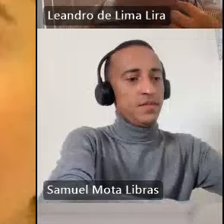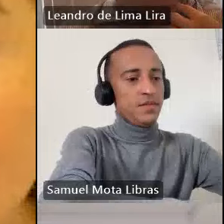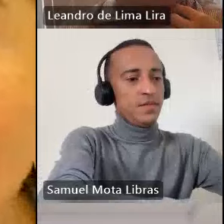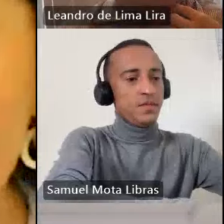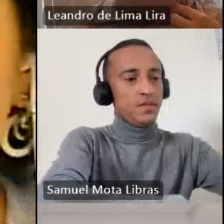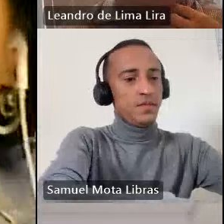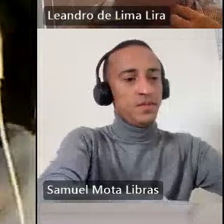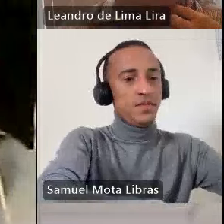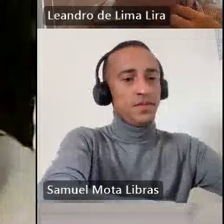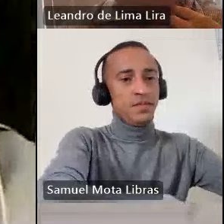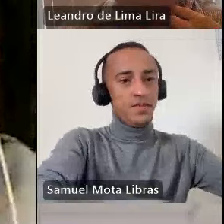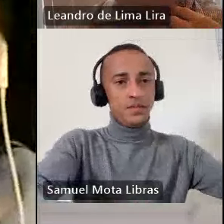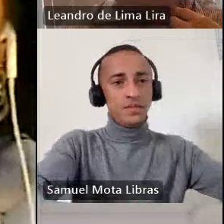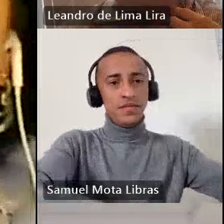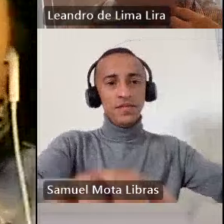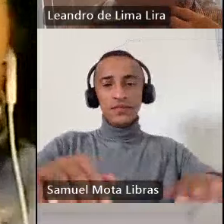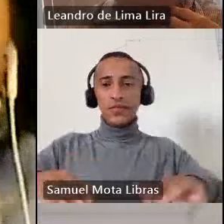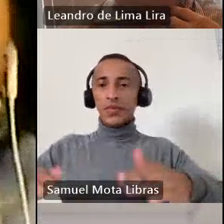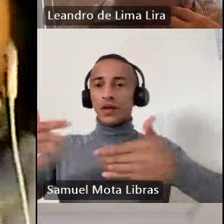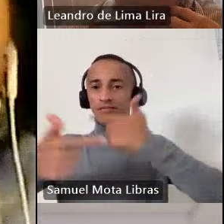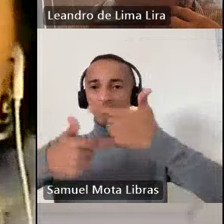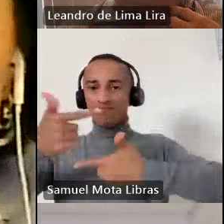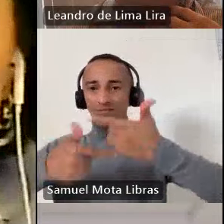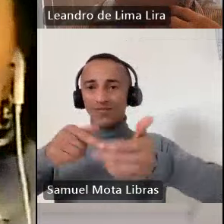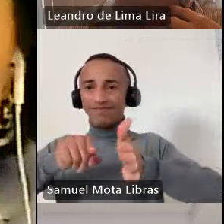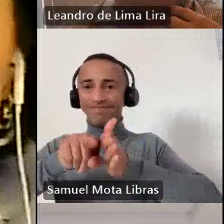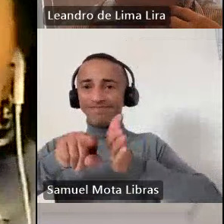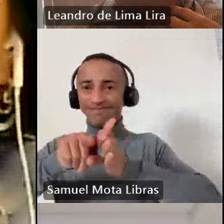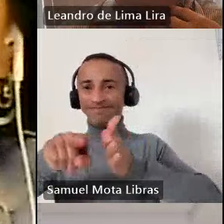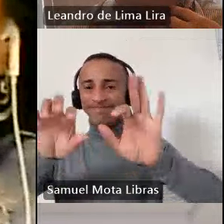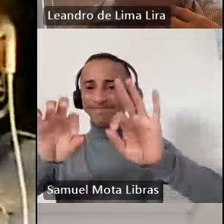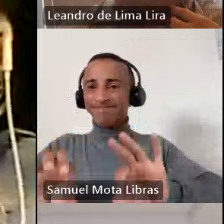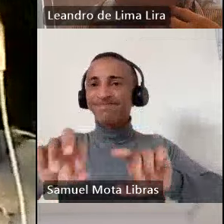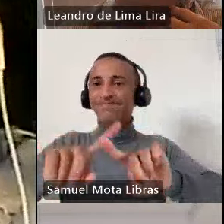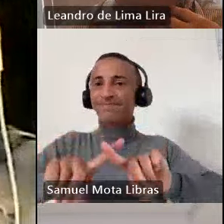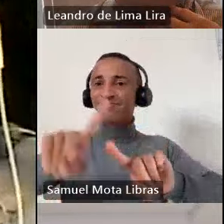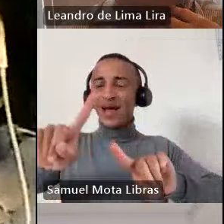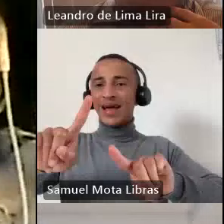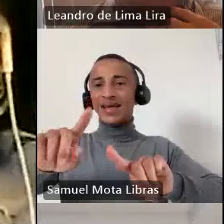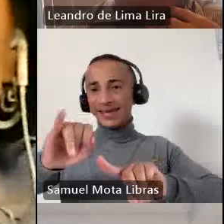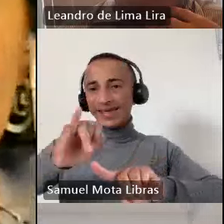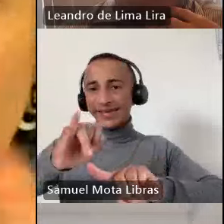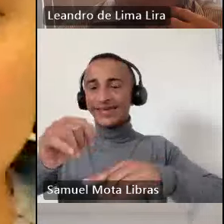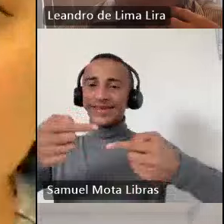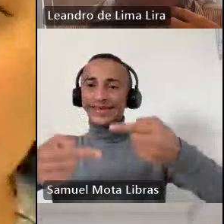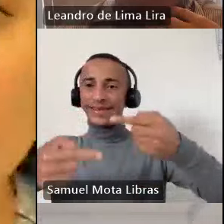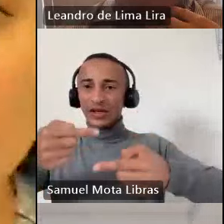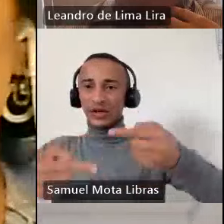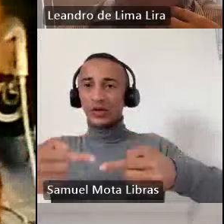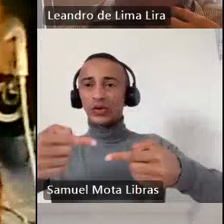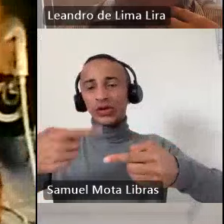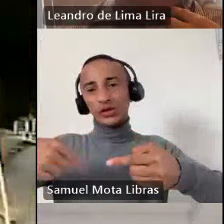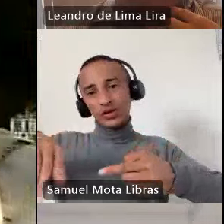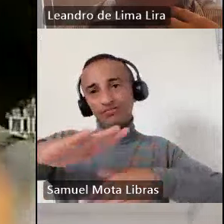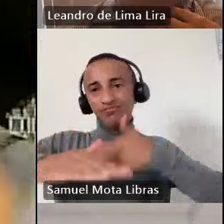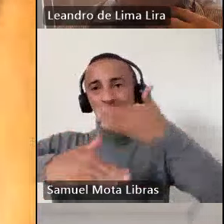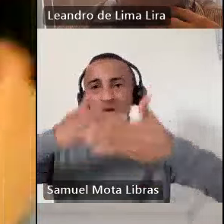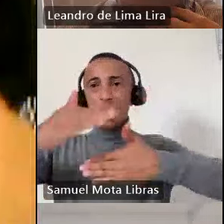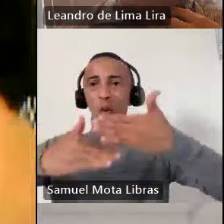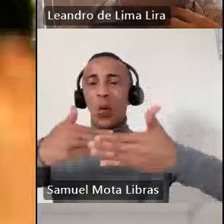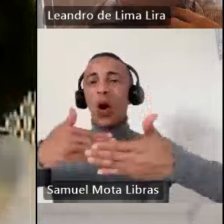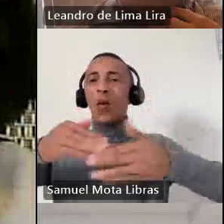evidências é um amplo trabalho de pesquisa mesmo E aí nesse quando a gente fala de uma política pública mais Ampla se for a formulação dela ou a